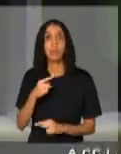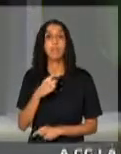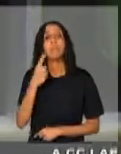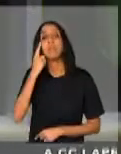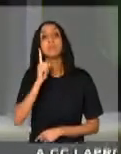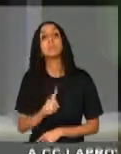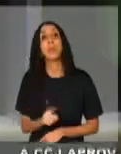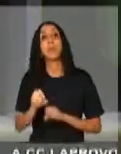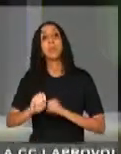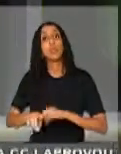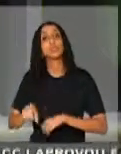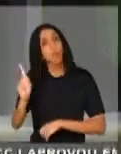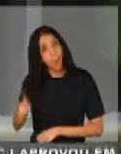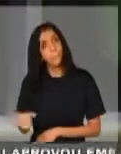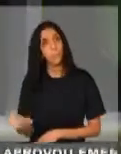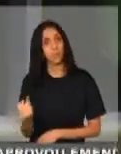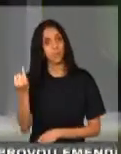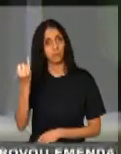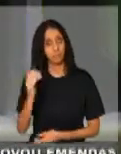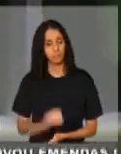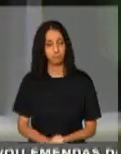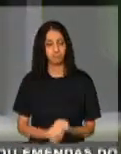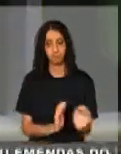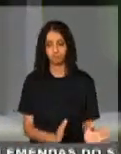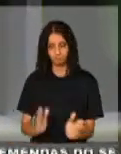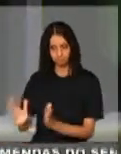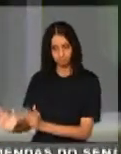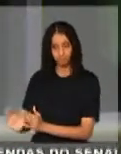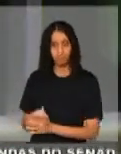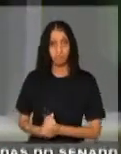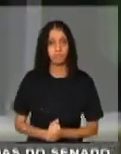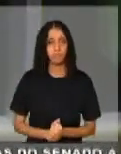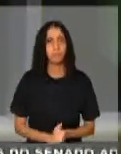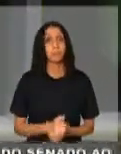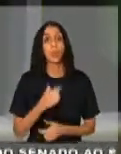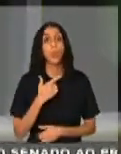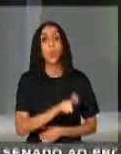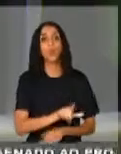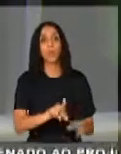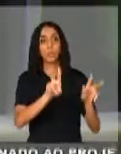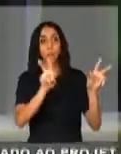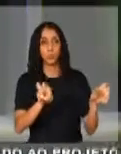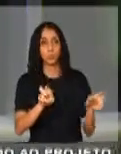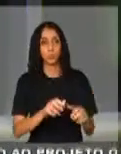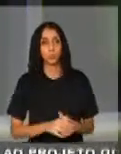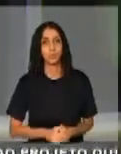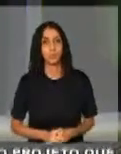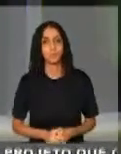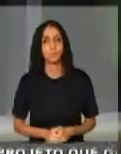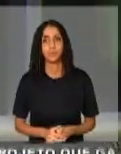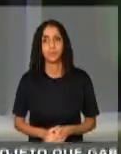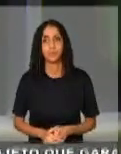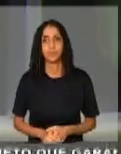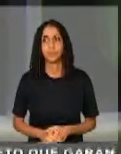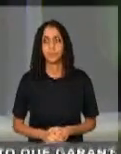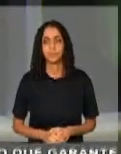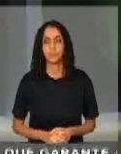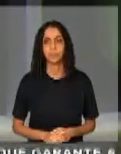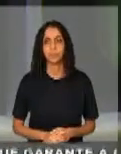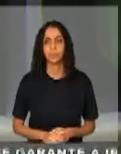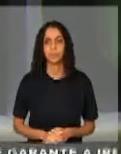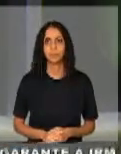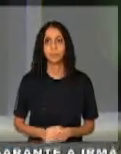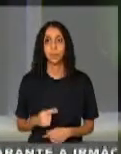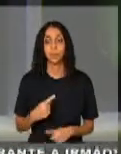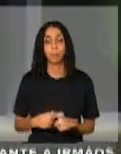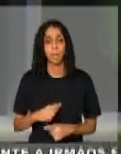é a educação para o Brasil. O outro assunto, senhor presidente, senhoras deputadas, senhores deputados, que quero comentar, é a